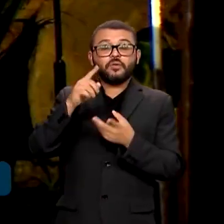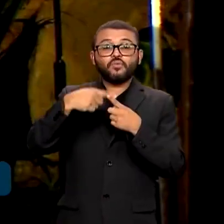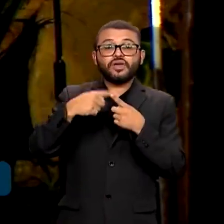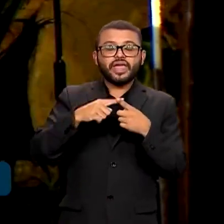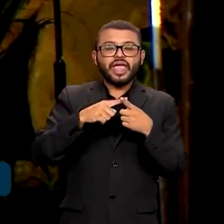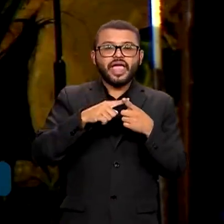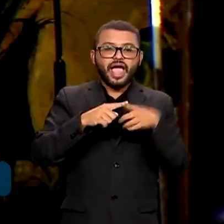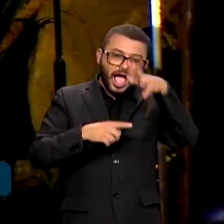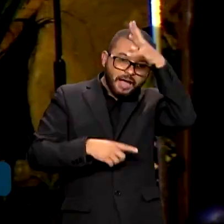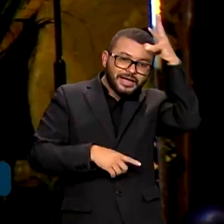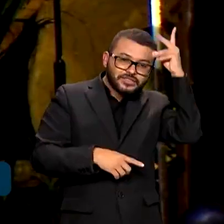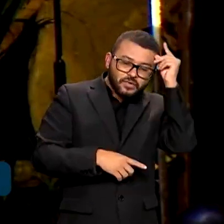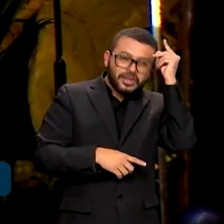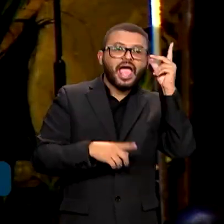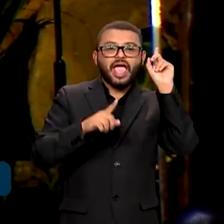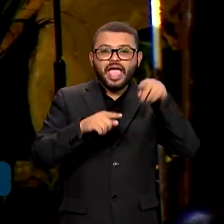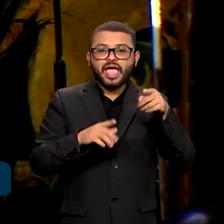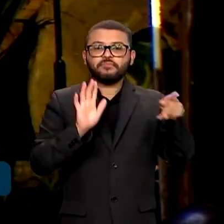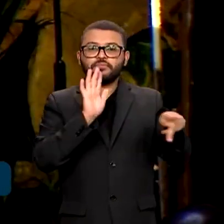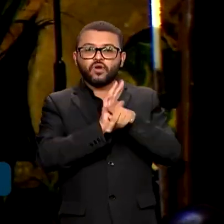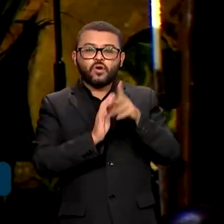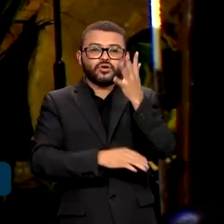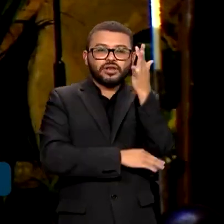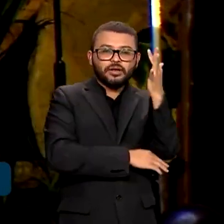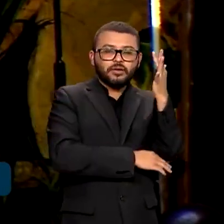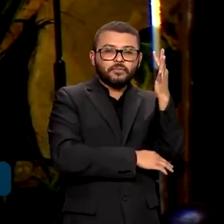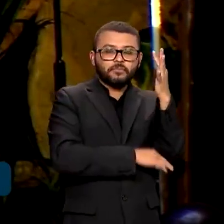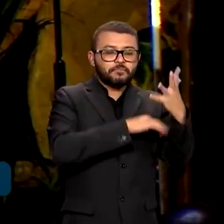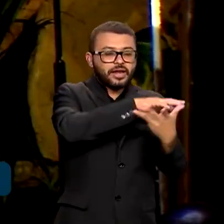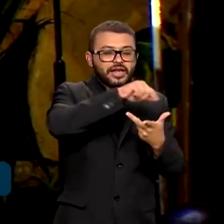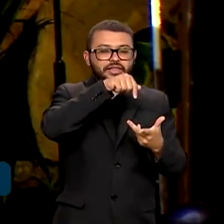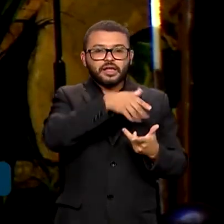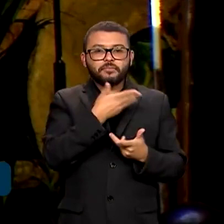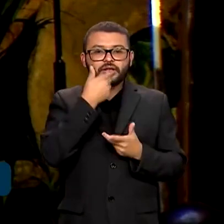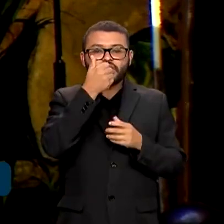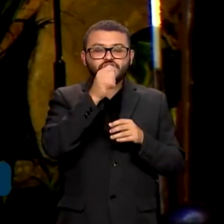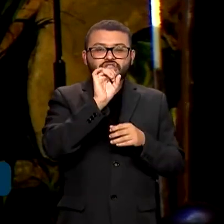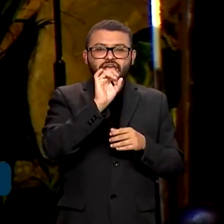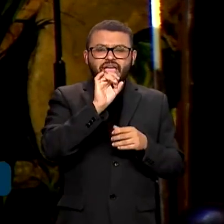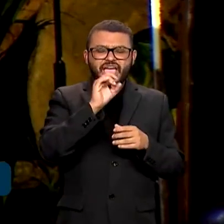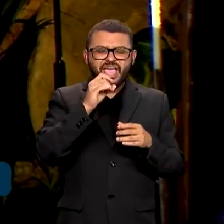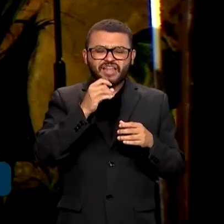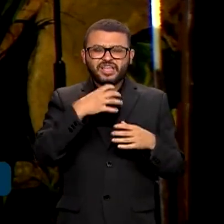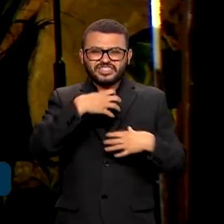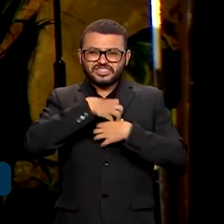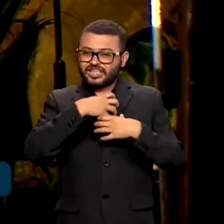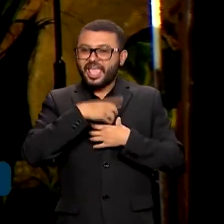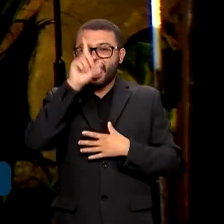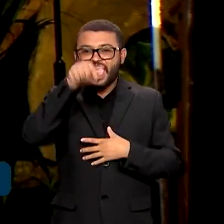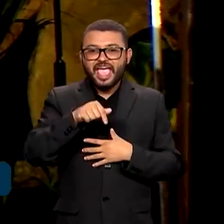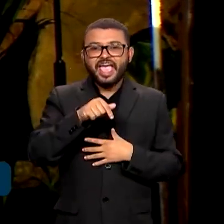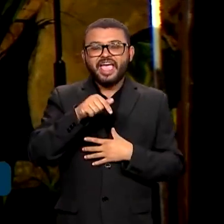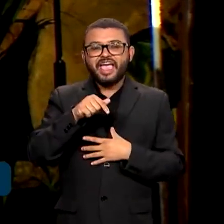gente diz que ela é o pulmão do planeta. Ela não é o pulmão apenas, ela é o